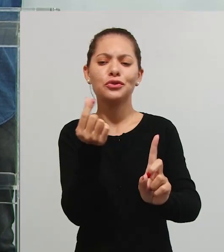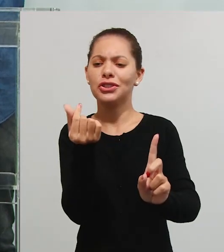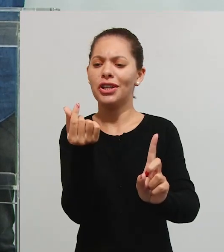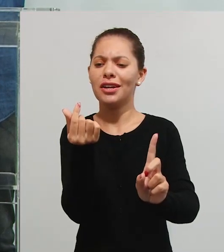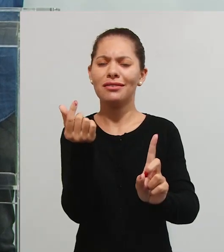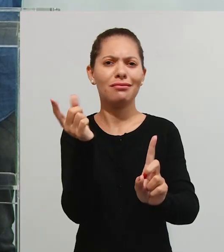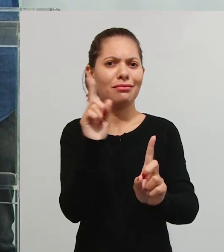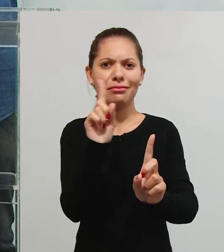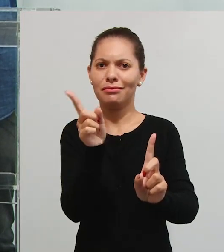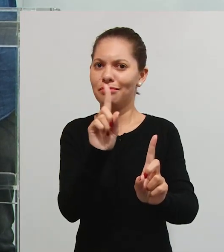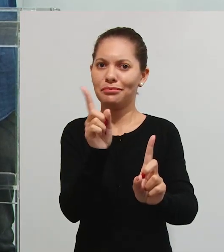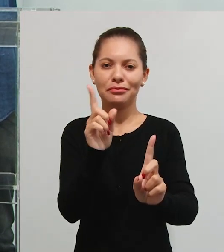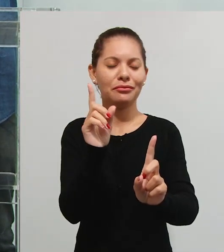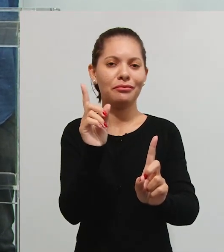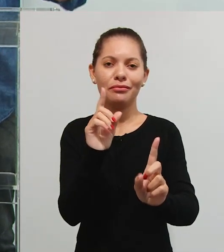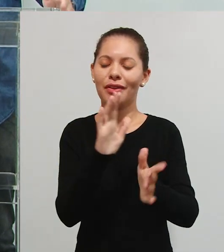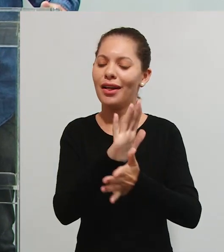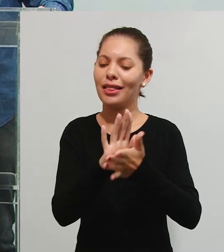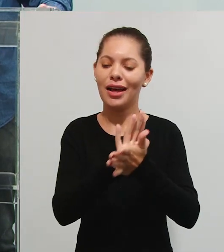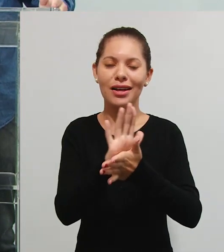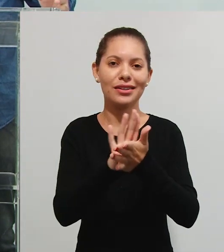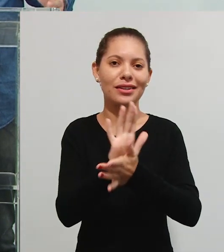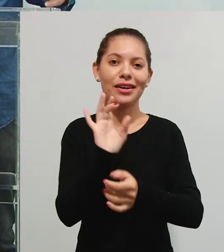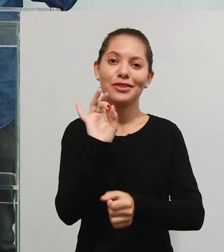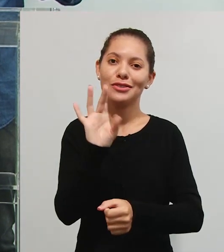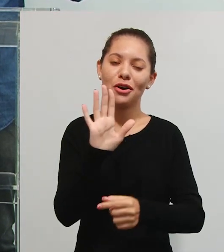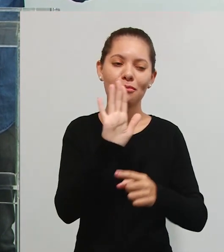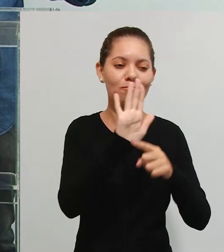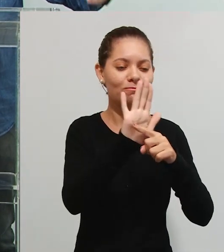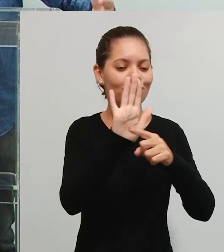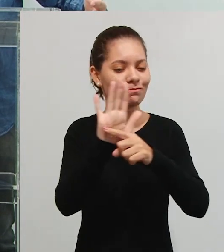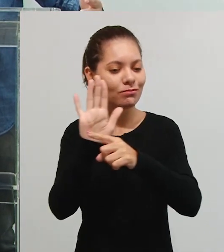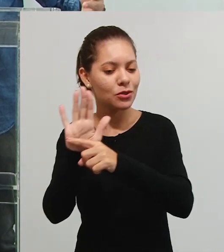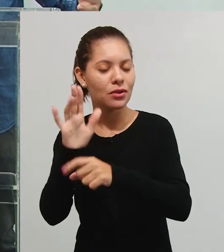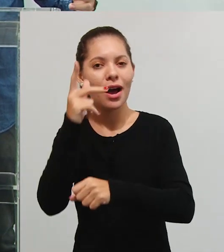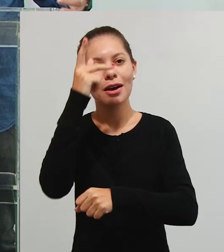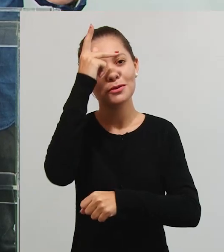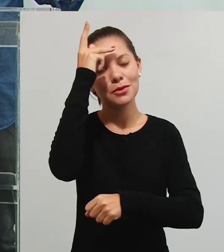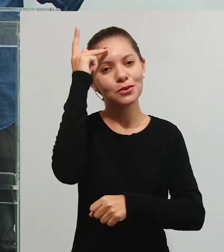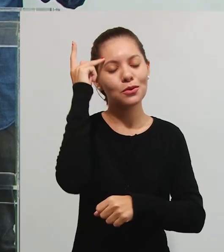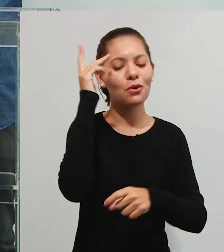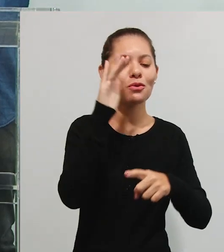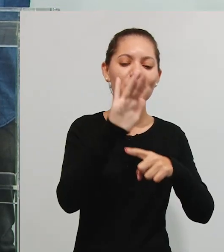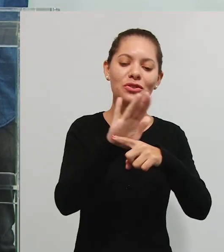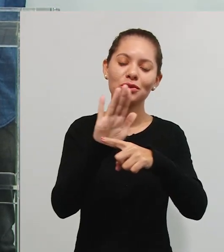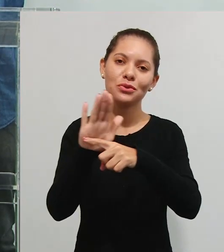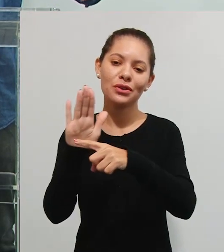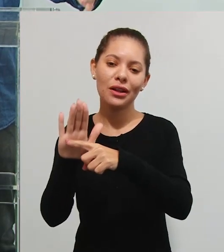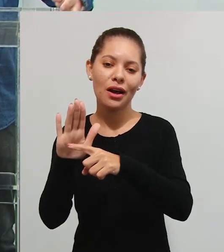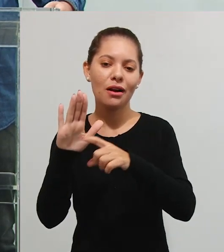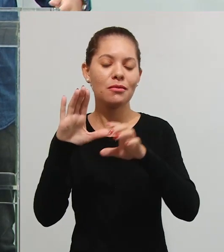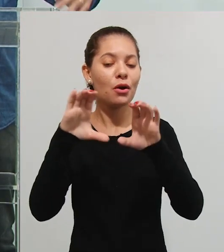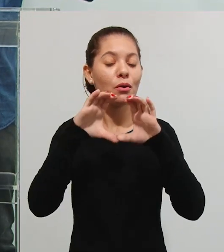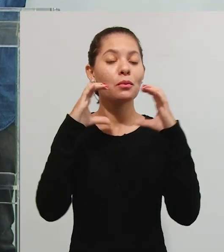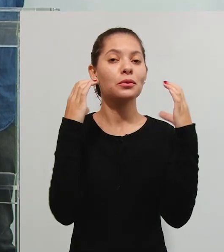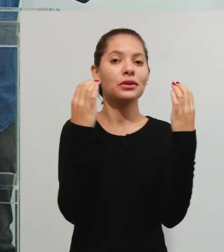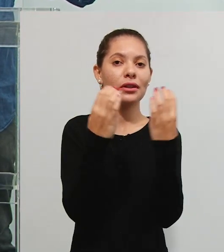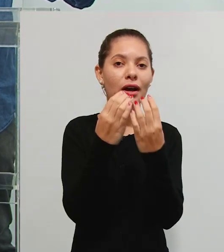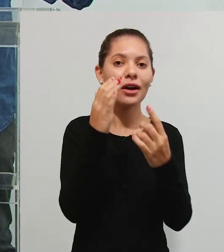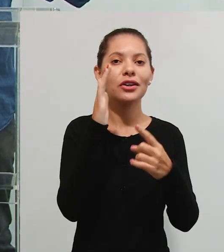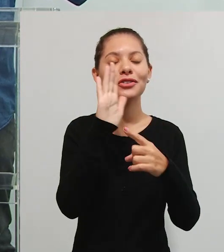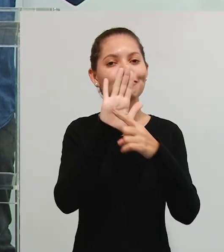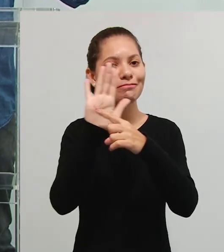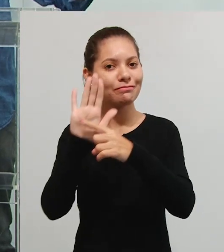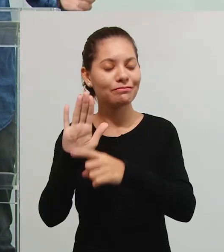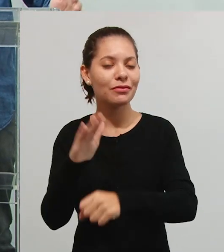mas o objetivo dele não é o lucro. O objetivo dele é ajudar a sociedade, ajudar ali a sua comunidade, o seu